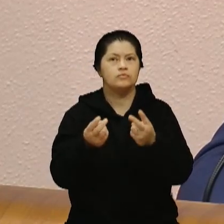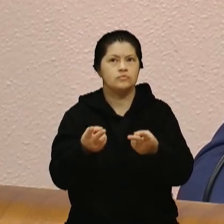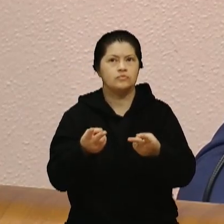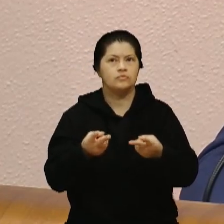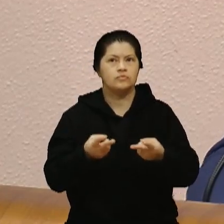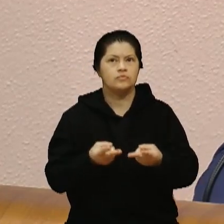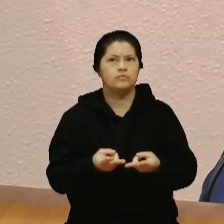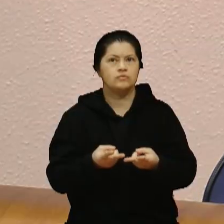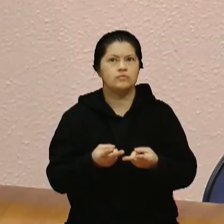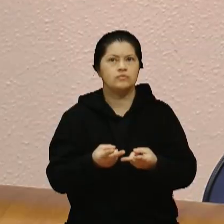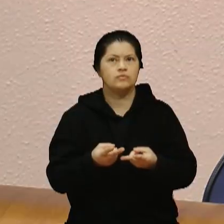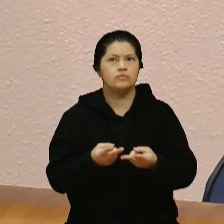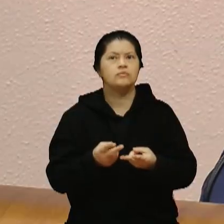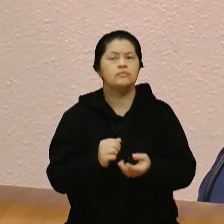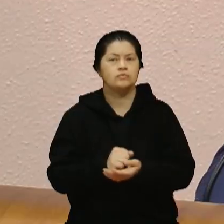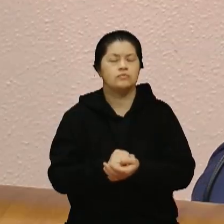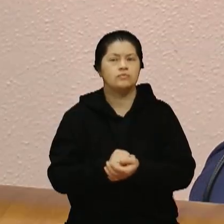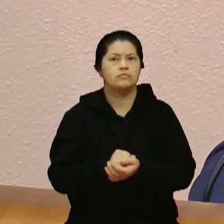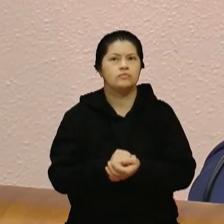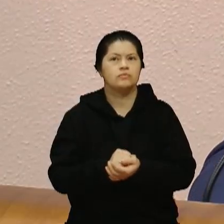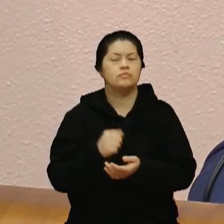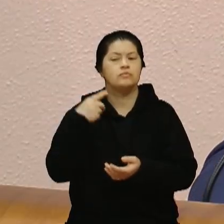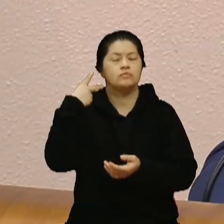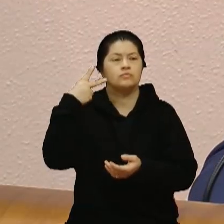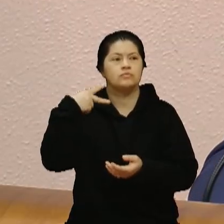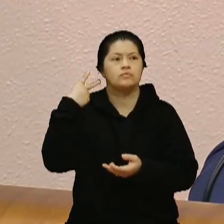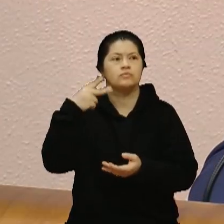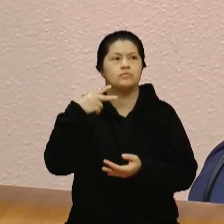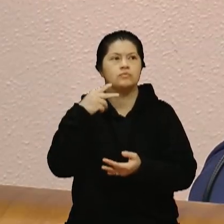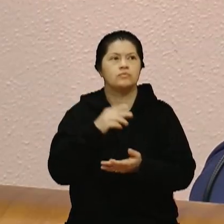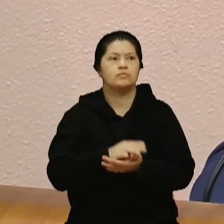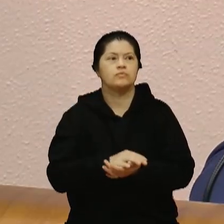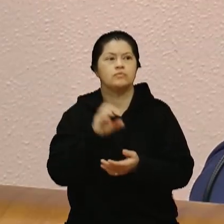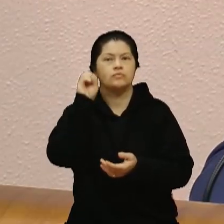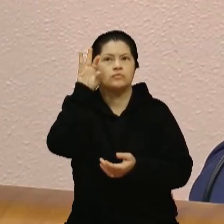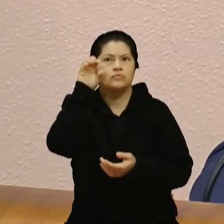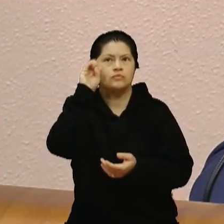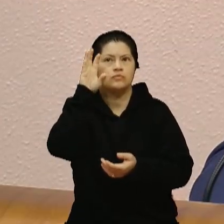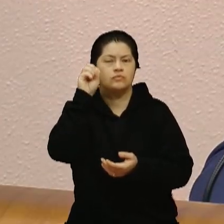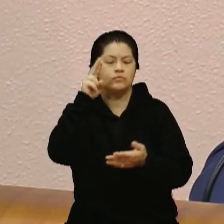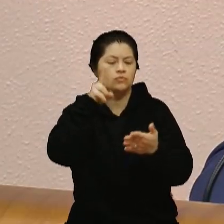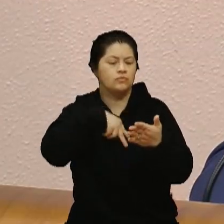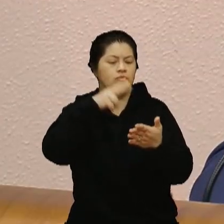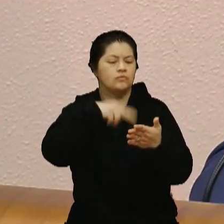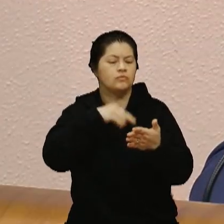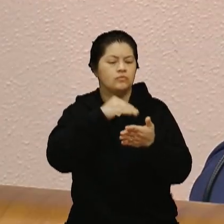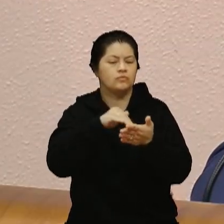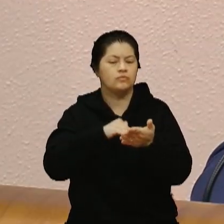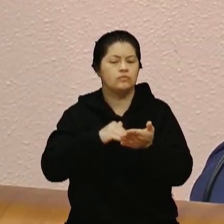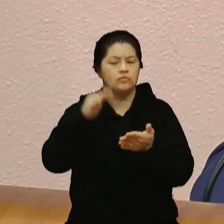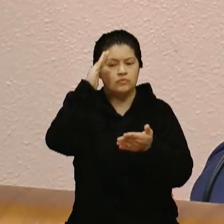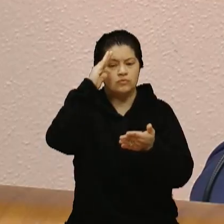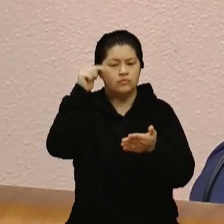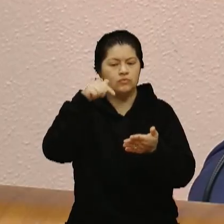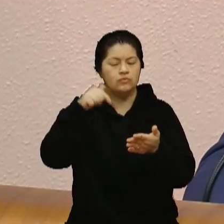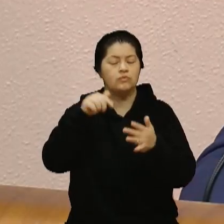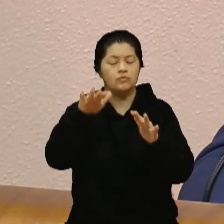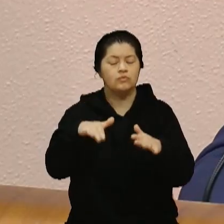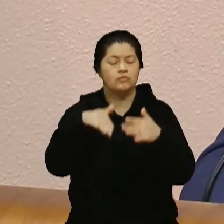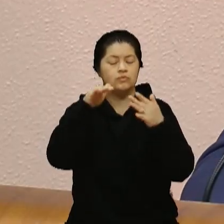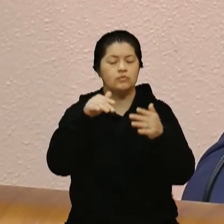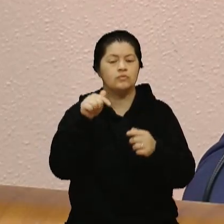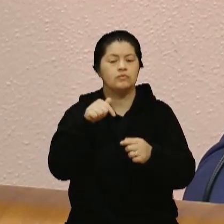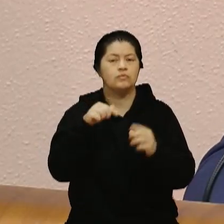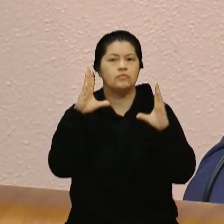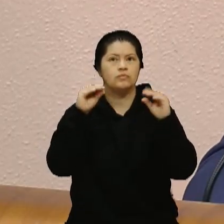Convido o vereador Elisandro Fiuza que faça a leitura das nominatas das autoridades que nos prestigiam nesta